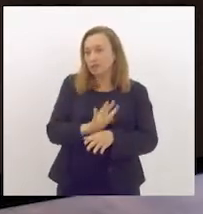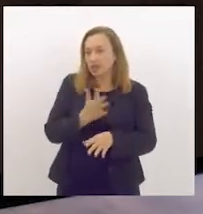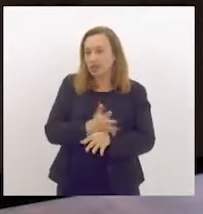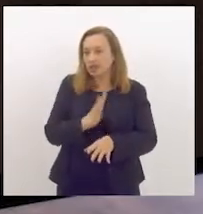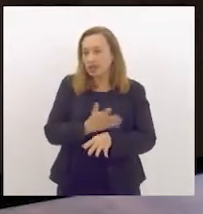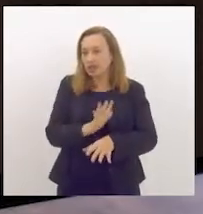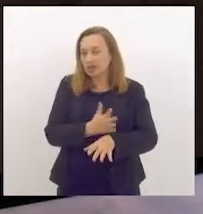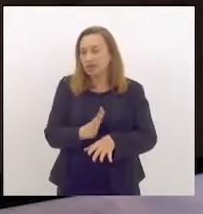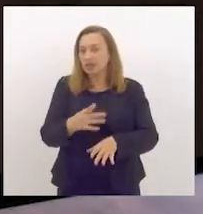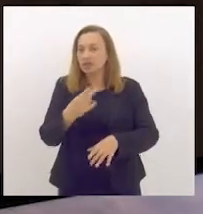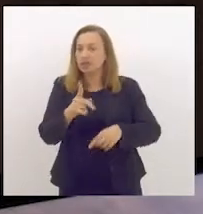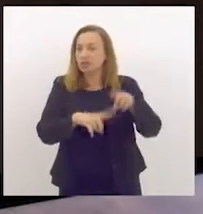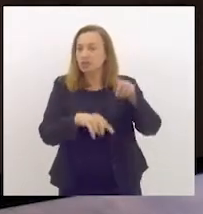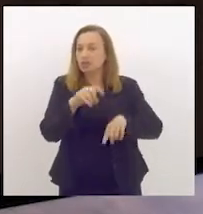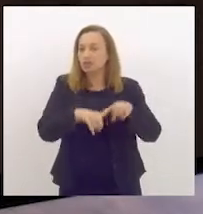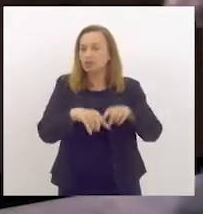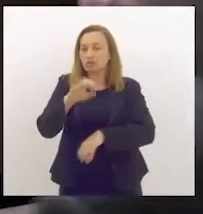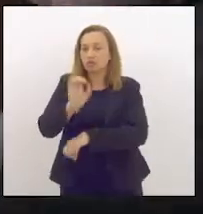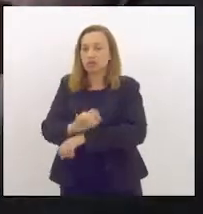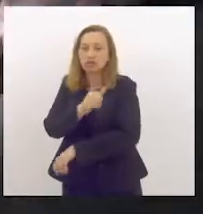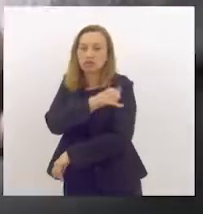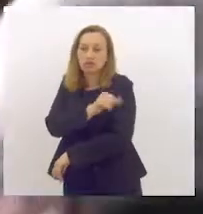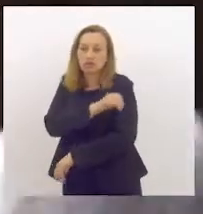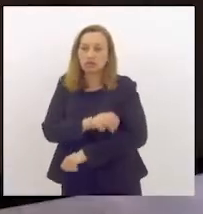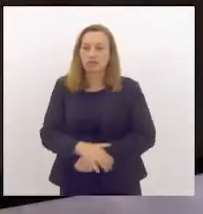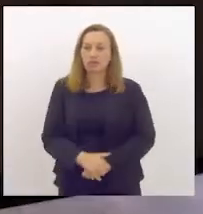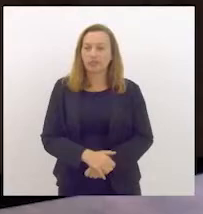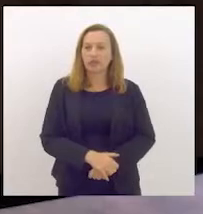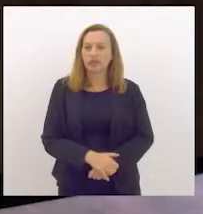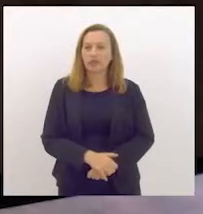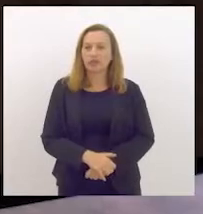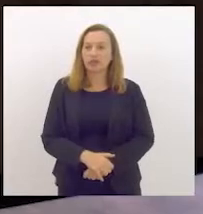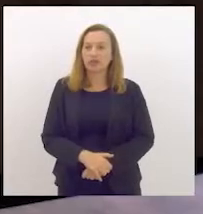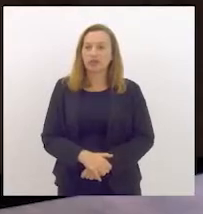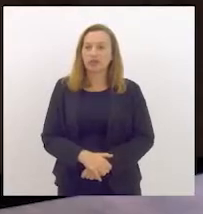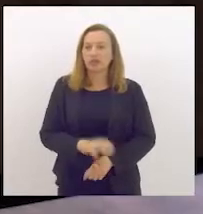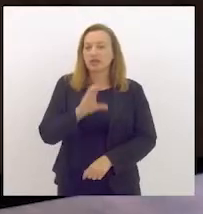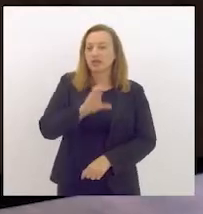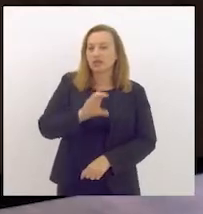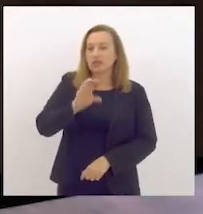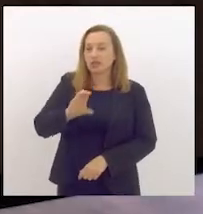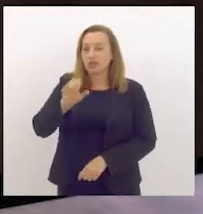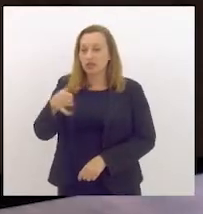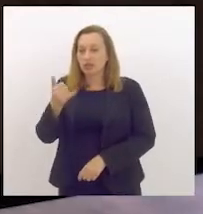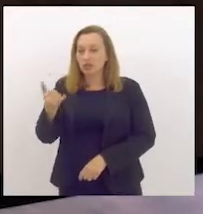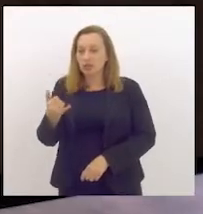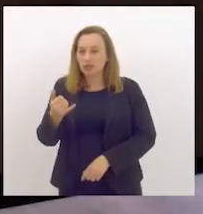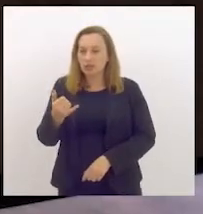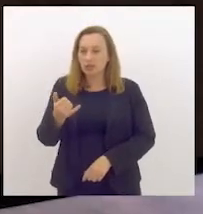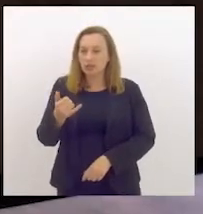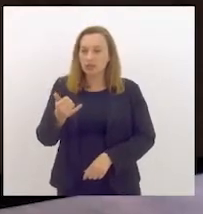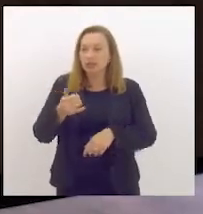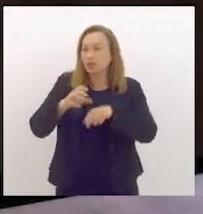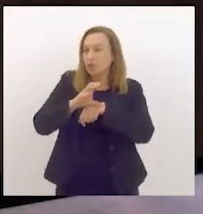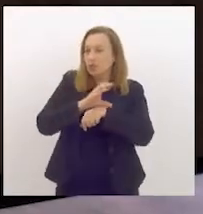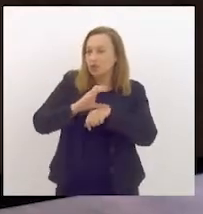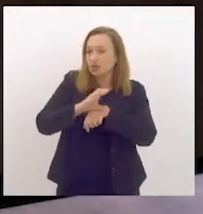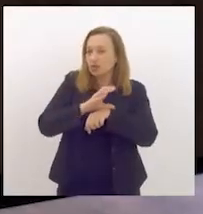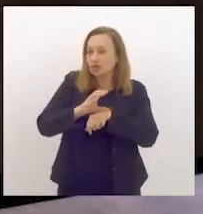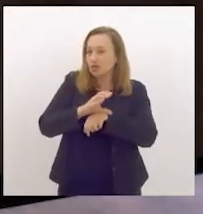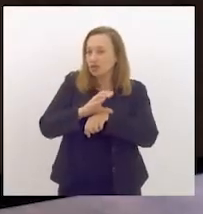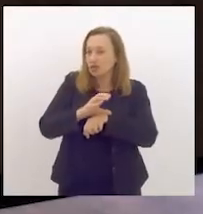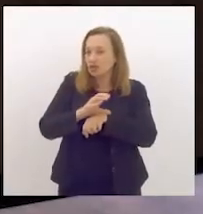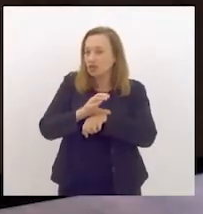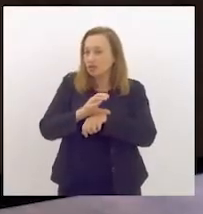e seus equipamentos no estado do Rio de Janeiro parecer da ccj é pela constitucionalidade